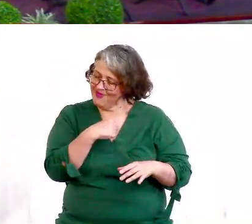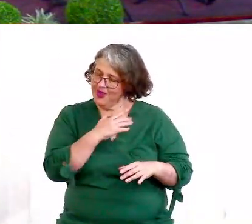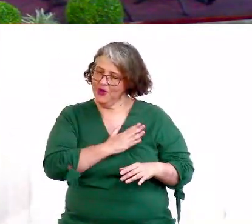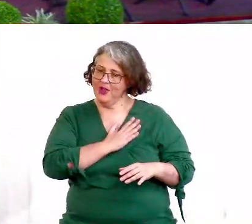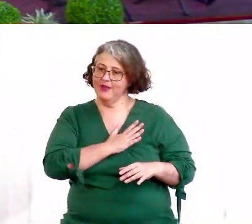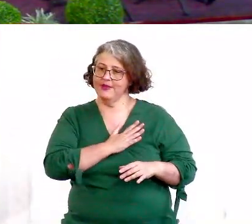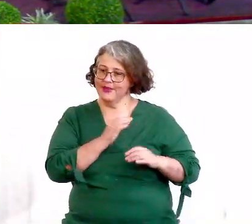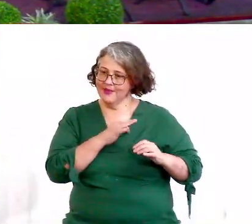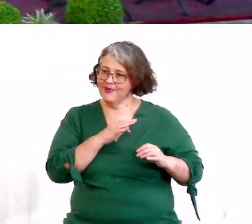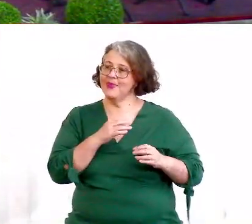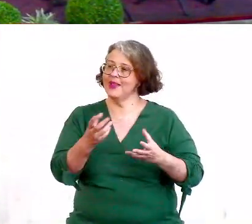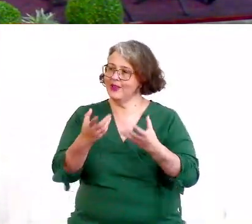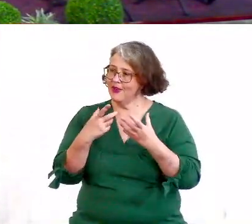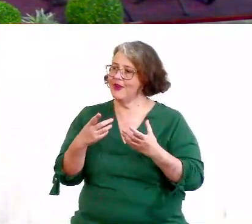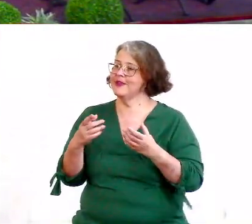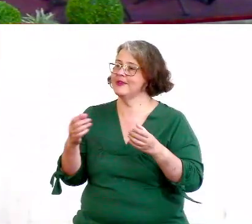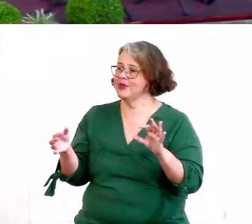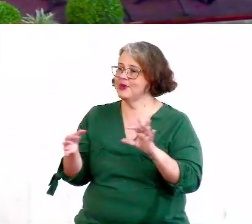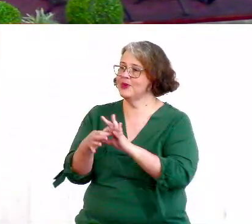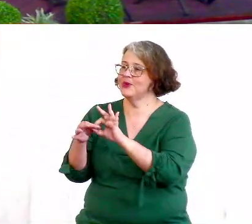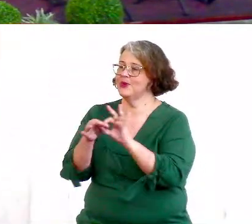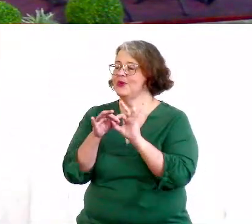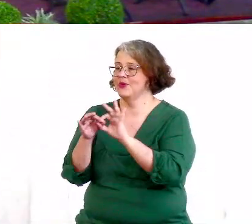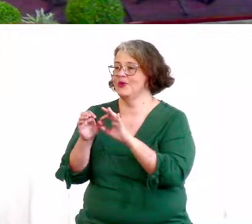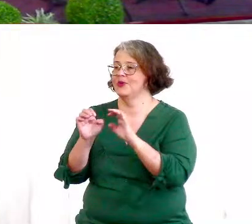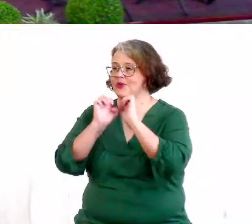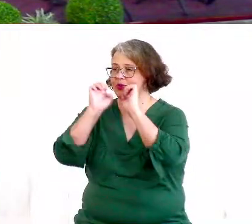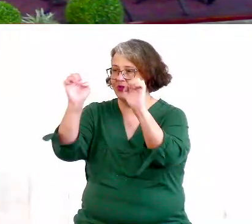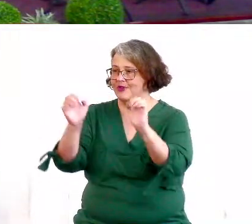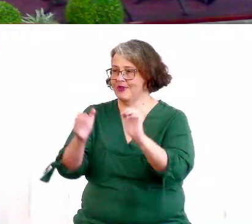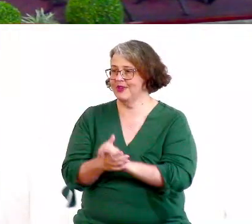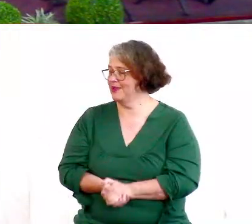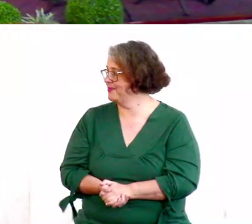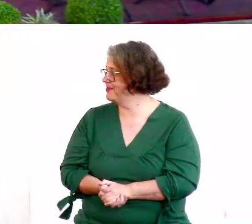fazer parte, a nos engajar nesta obra evangelística.